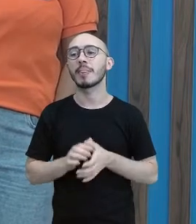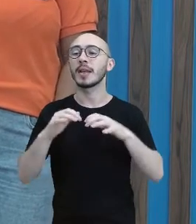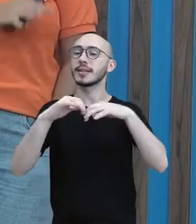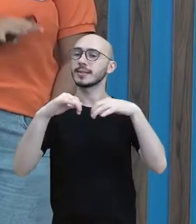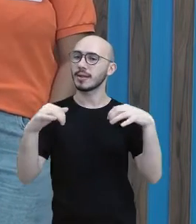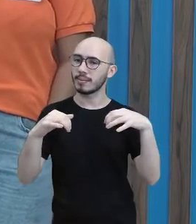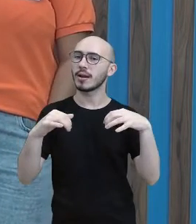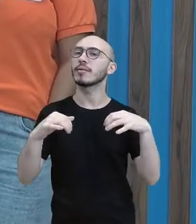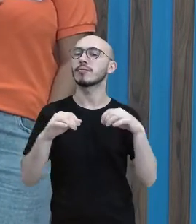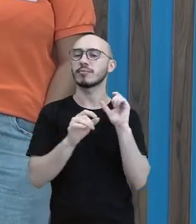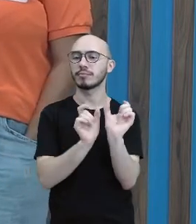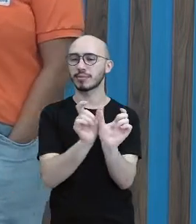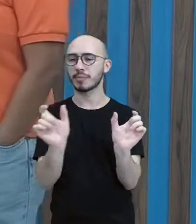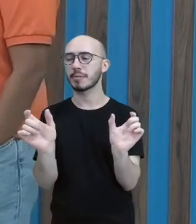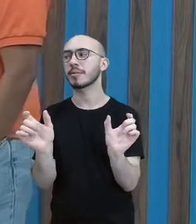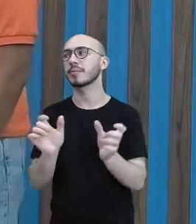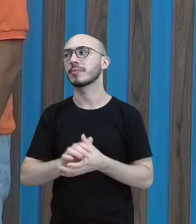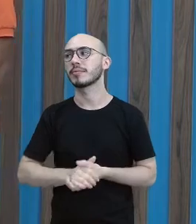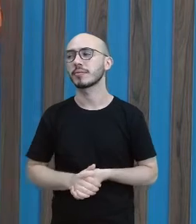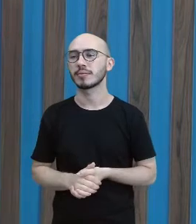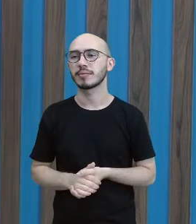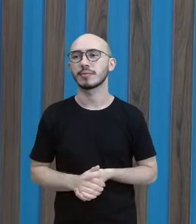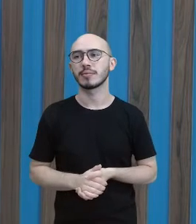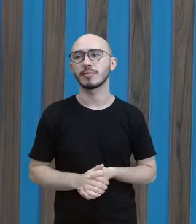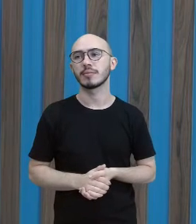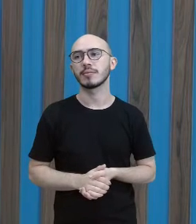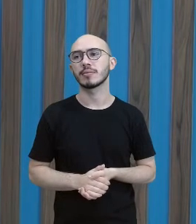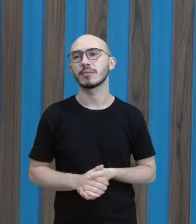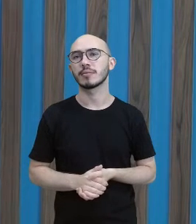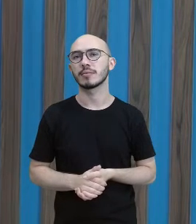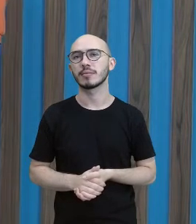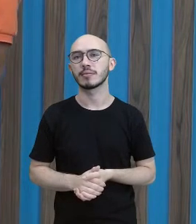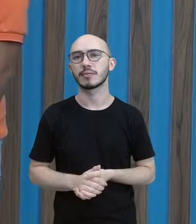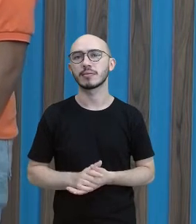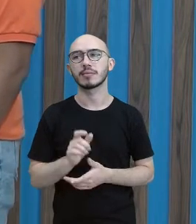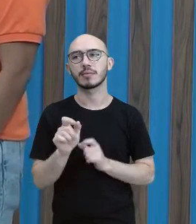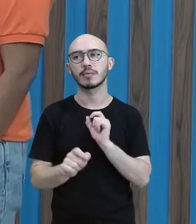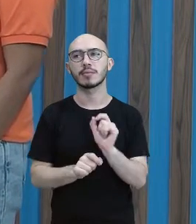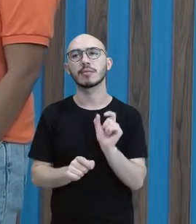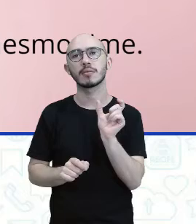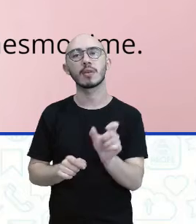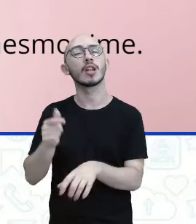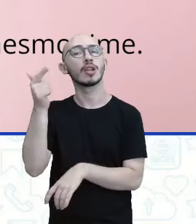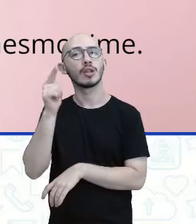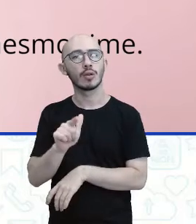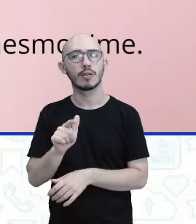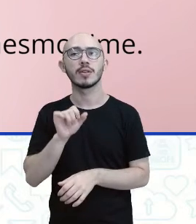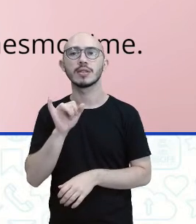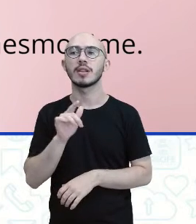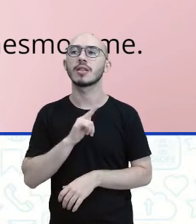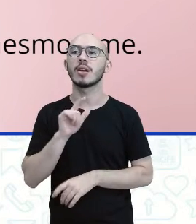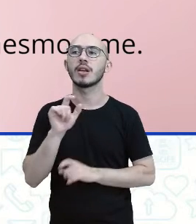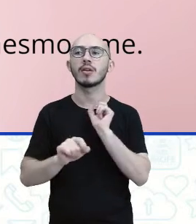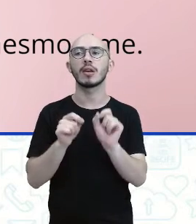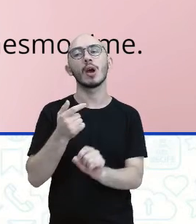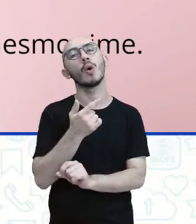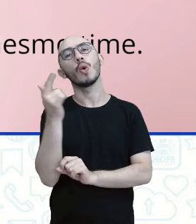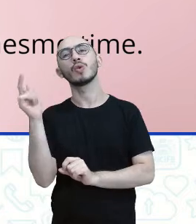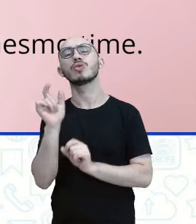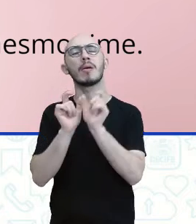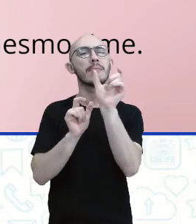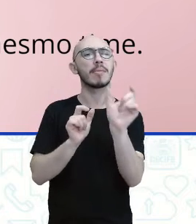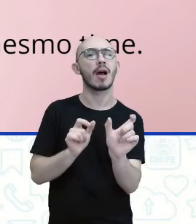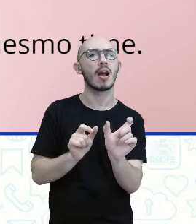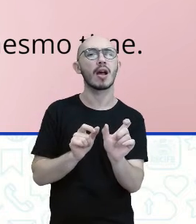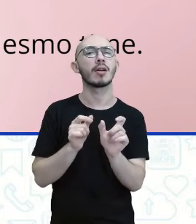separar os elementos da mesma função sintática. E não se separa o sujeito. Pronto, de novo. Quando há outros nomes como o sujeito, é